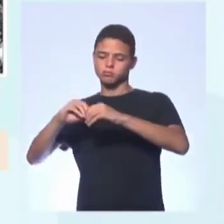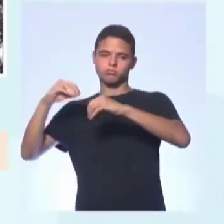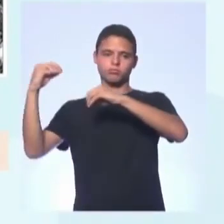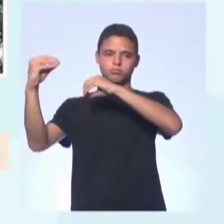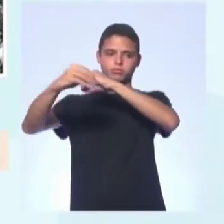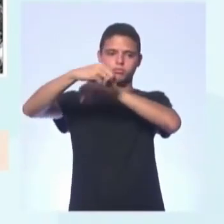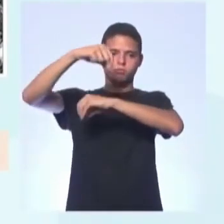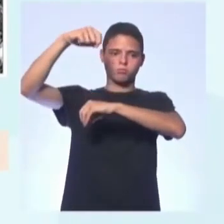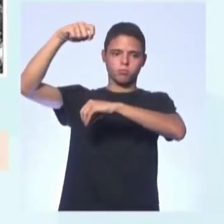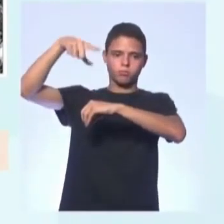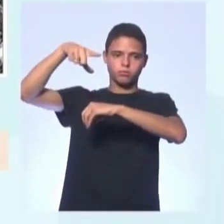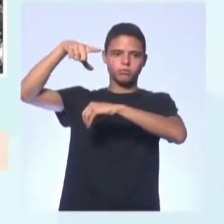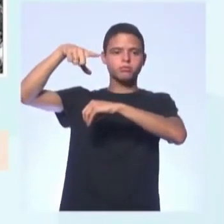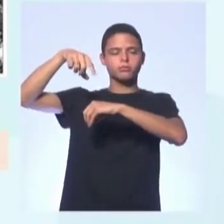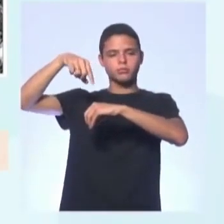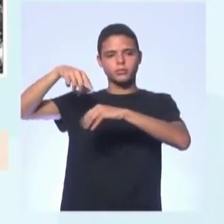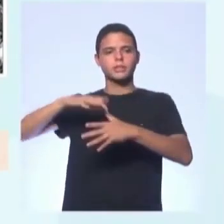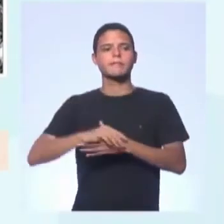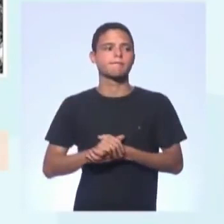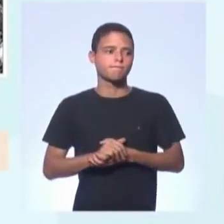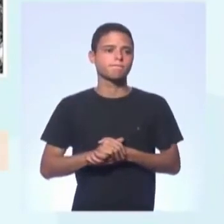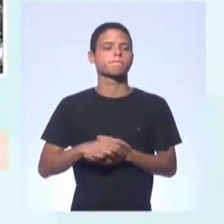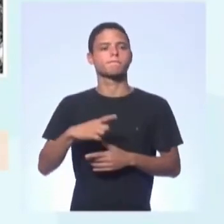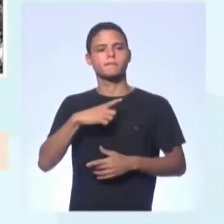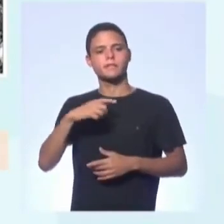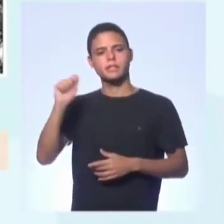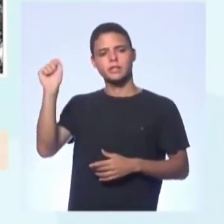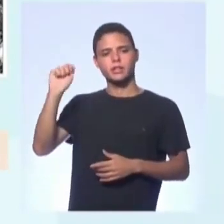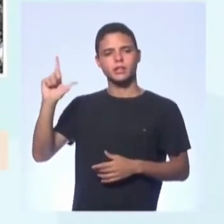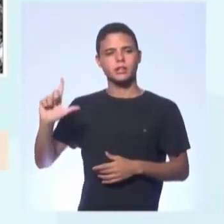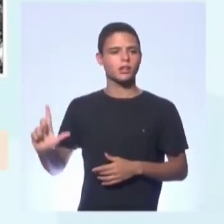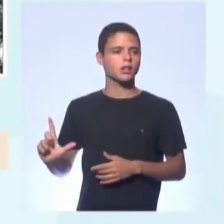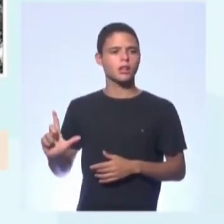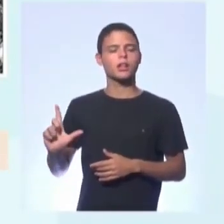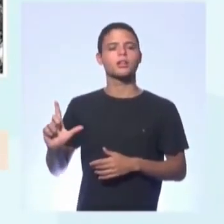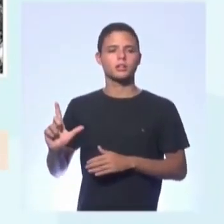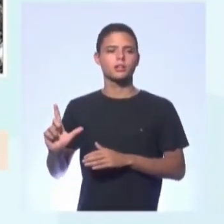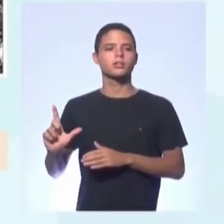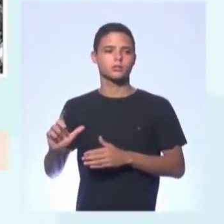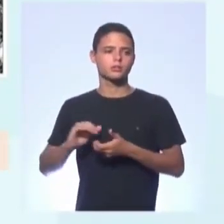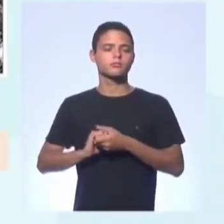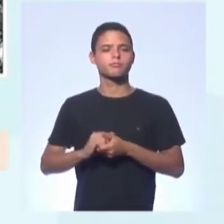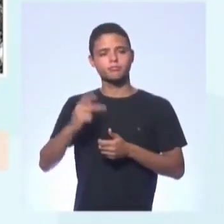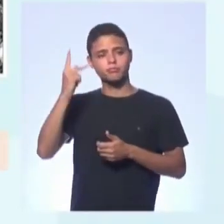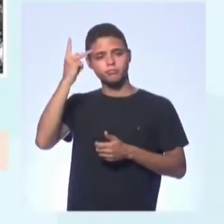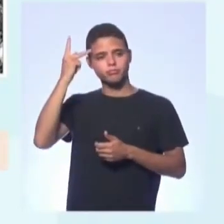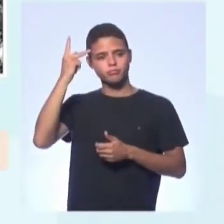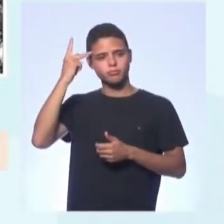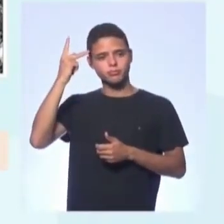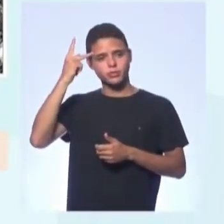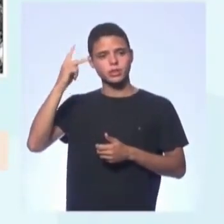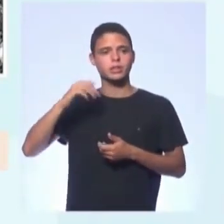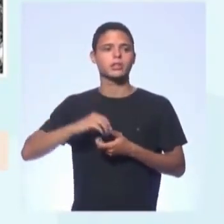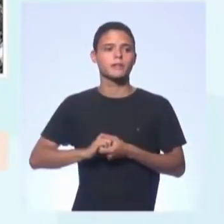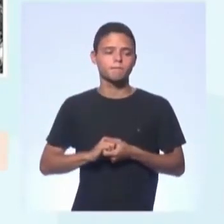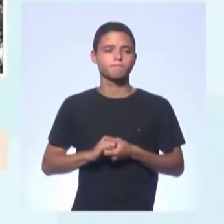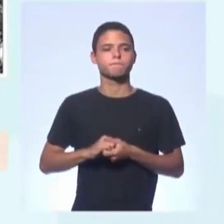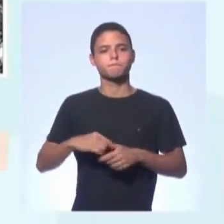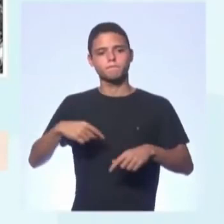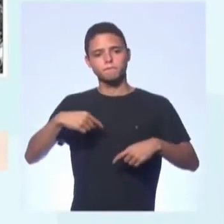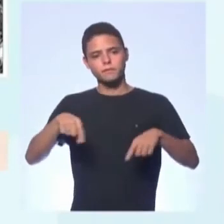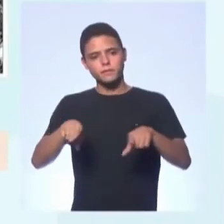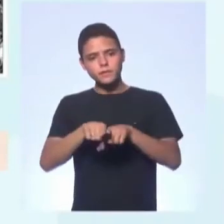mostra a parte em azul, que é as partes aí hidrográficas, né, da região metropolitana de São Paulo, e os pontos aí